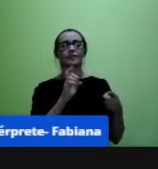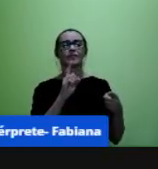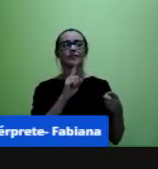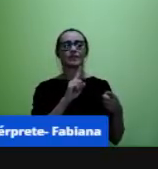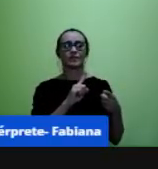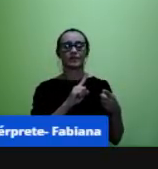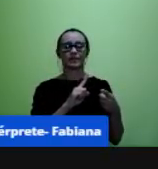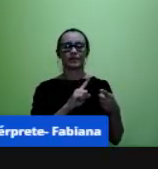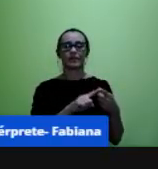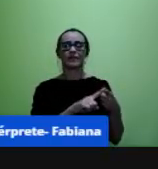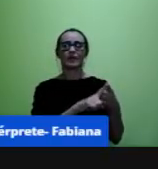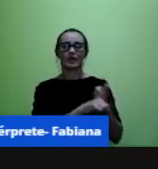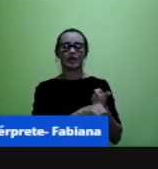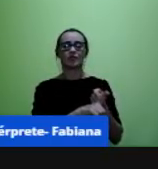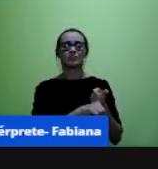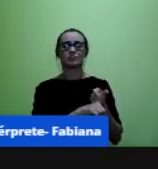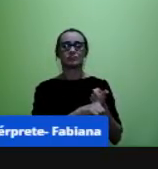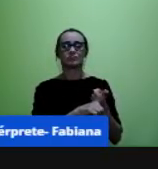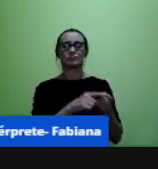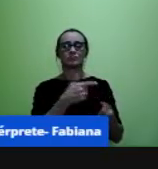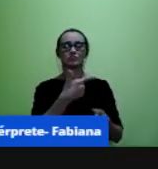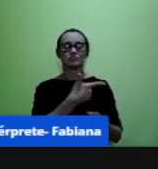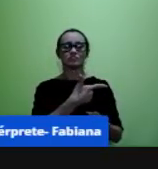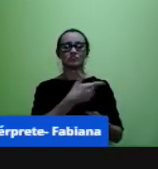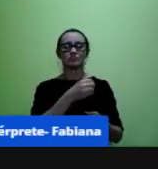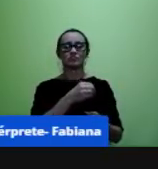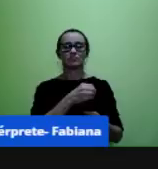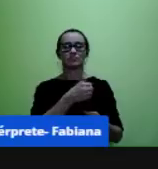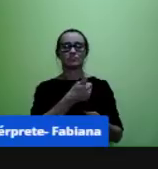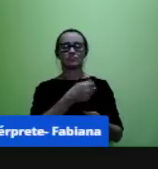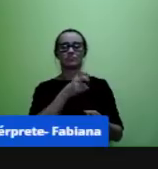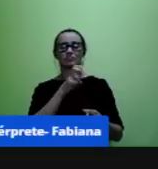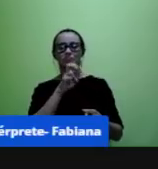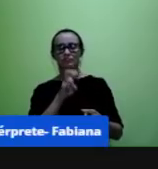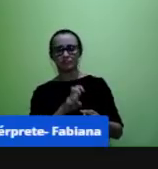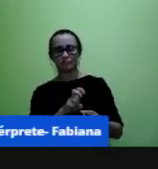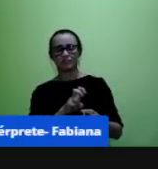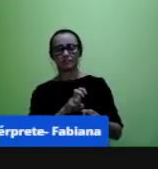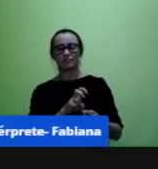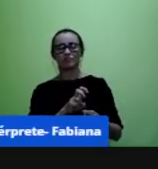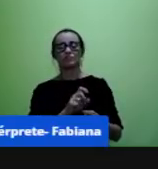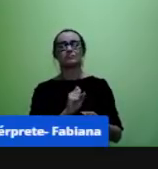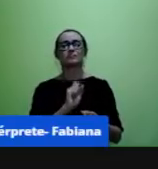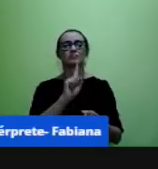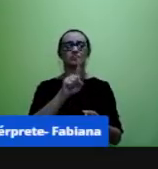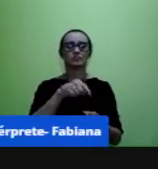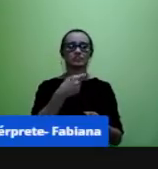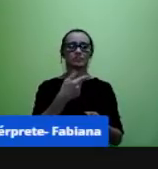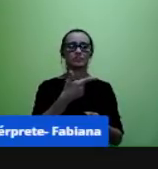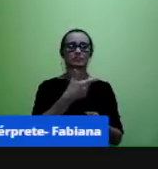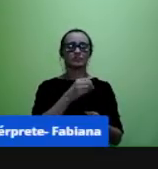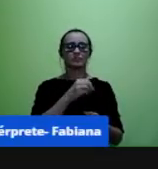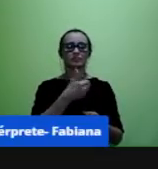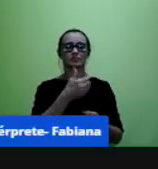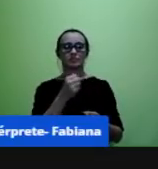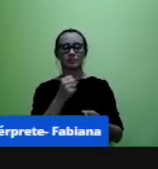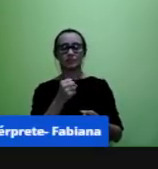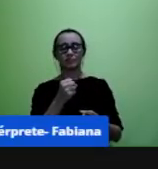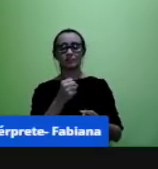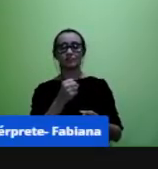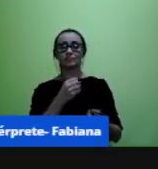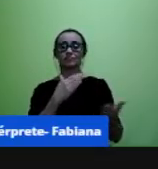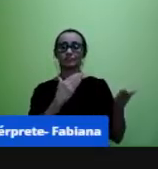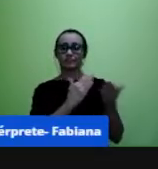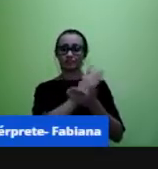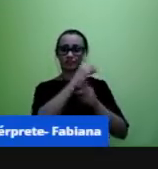Souza, que eu estou lá desde 2015 como convocado, a partir de 2018 que eu assumi o concurso, né, então tenho 20